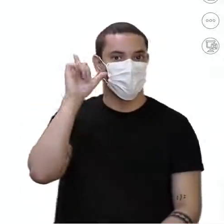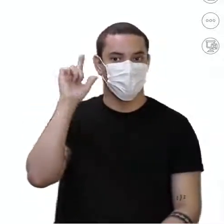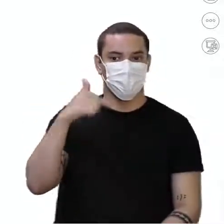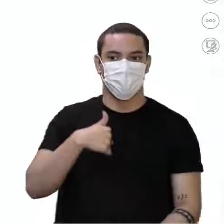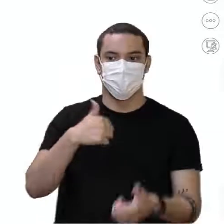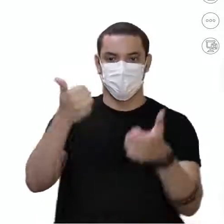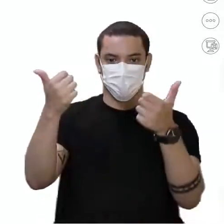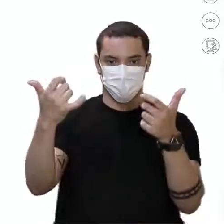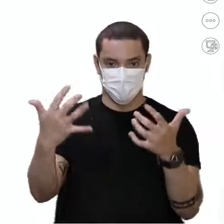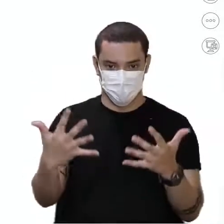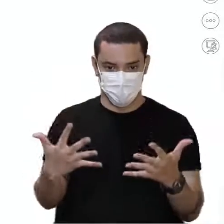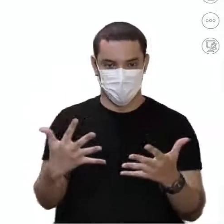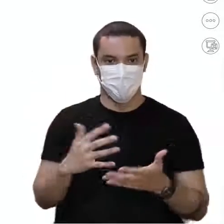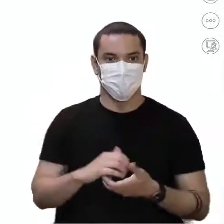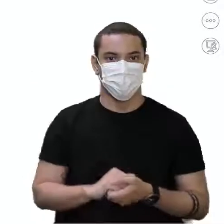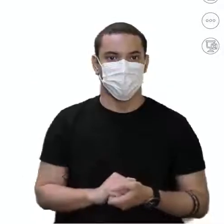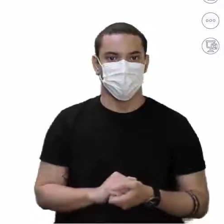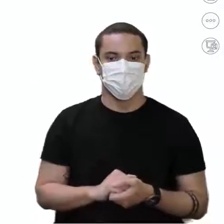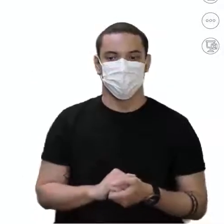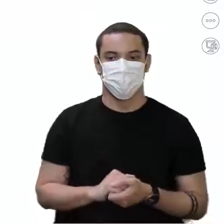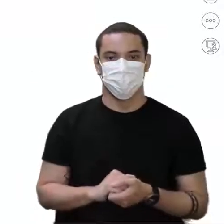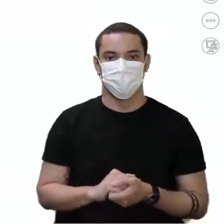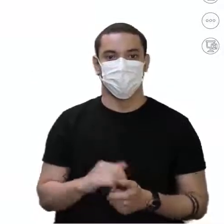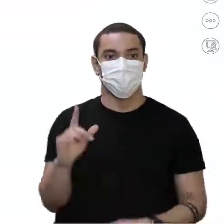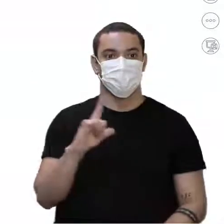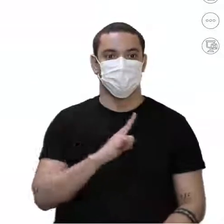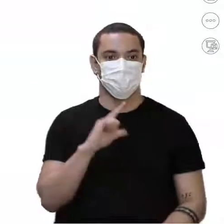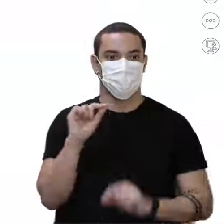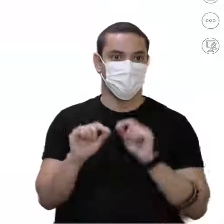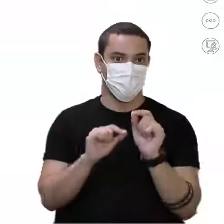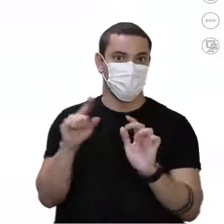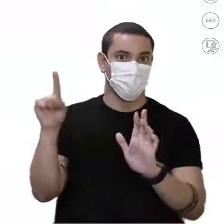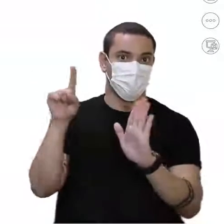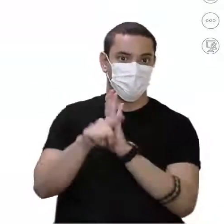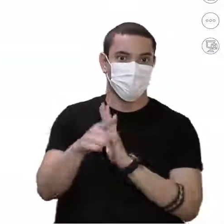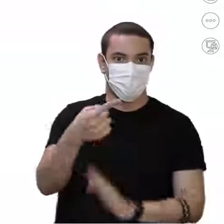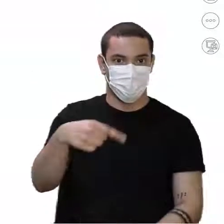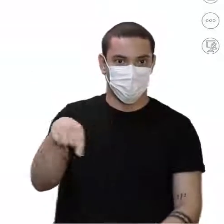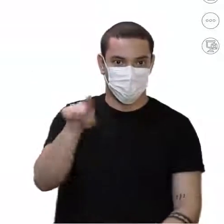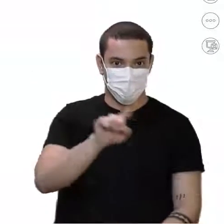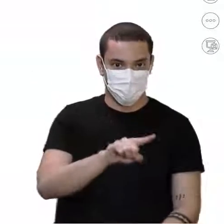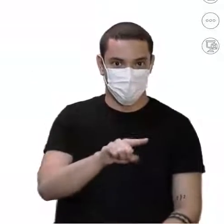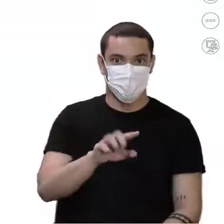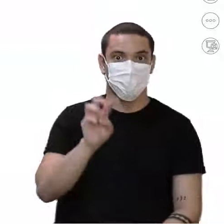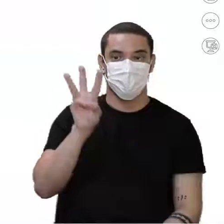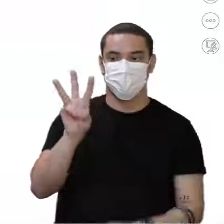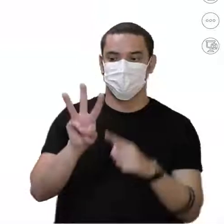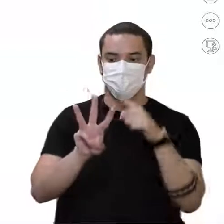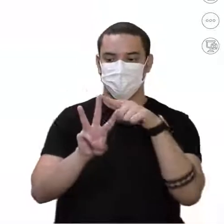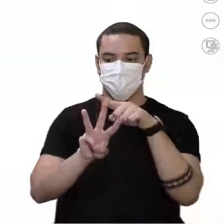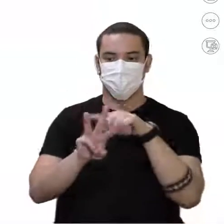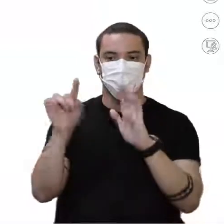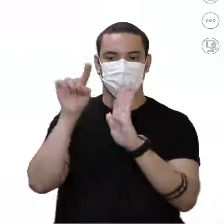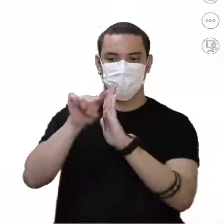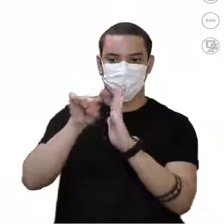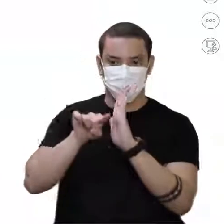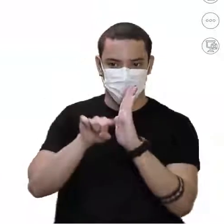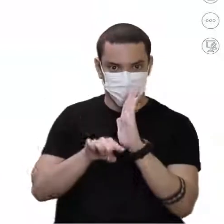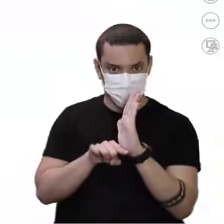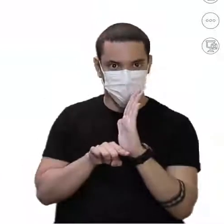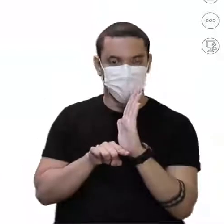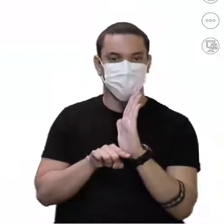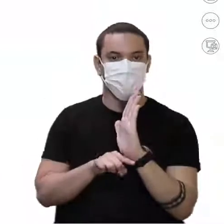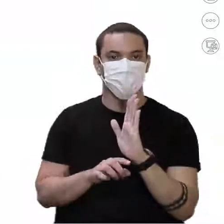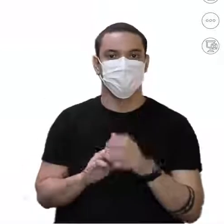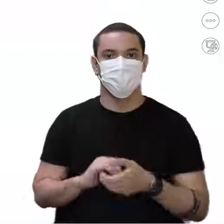viram um pouquinho sobre isso. Vamos continuar? Temos aí uma pergunta para você, são 3 questions, 3 perguntas.